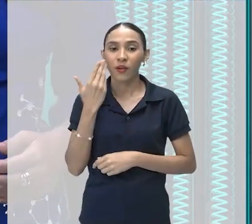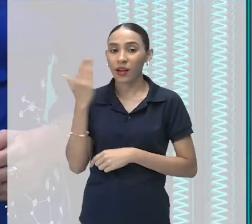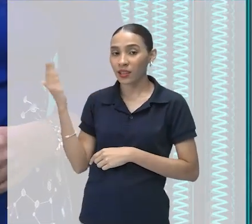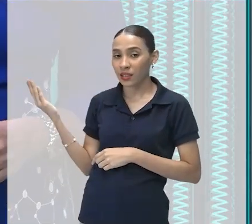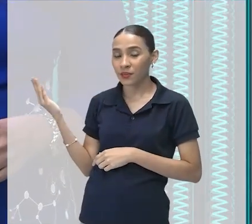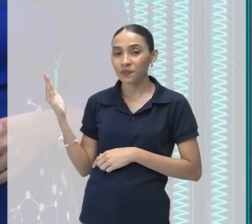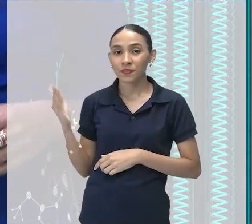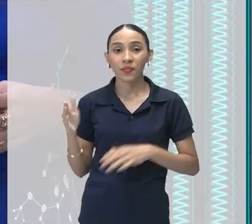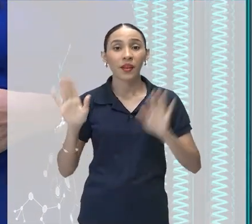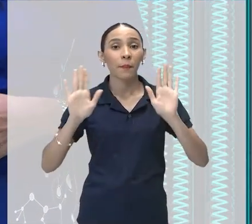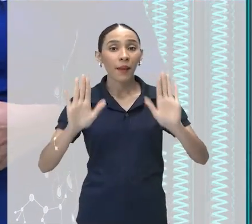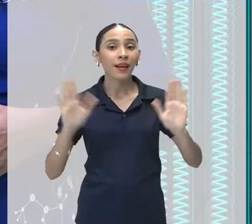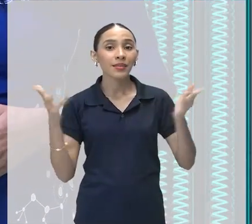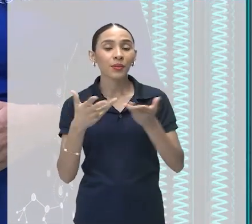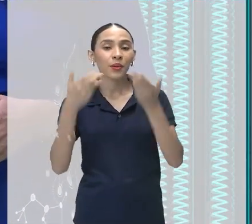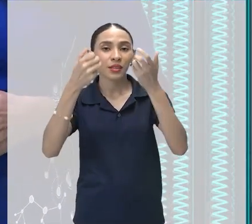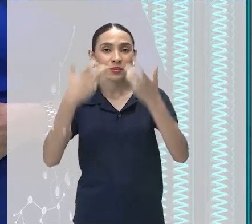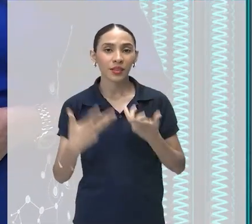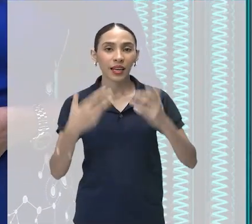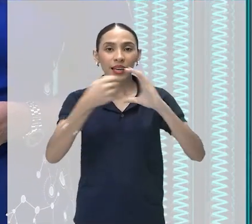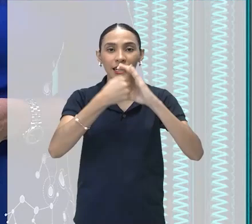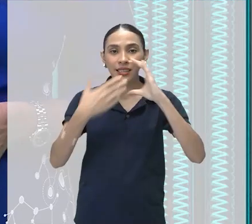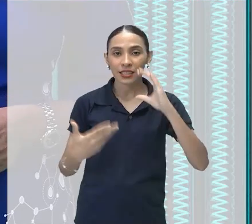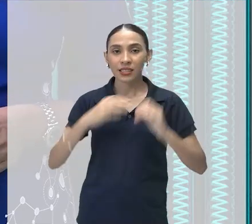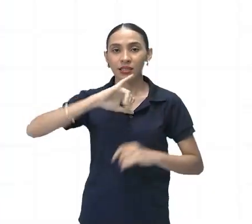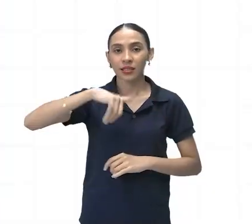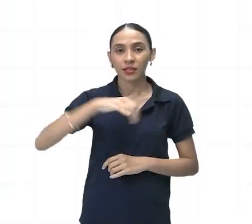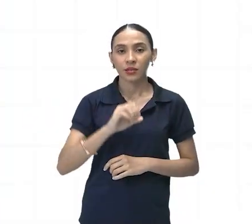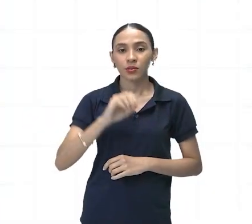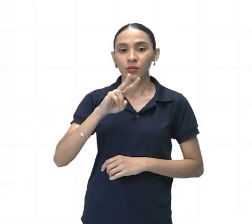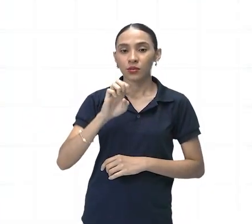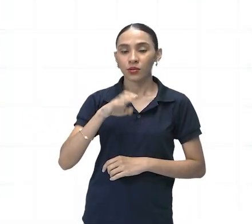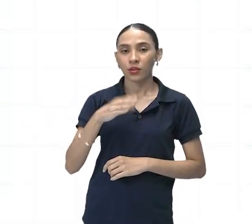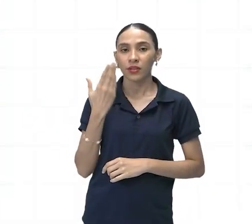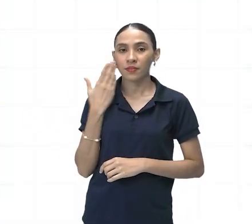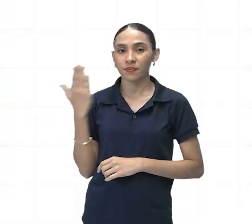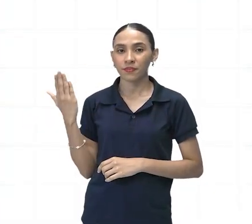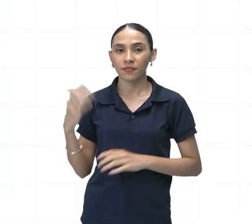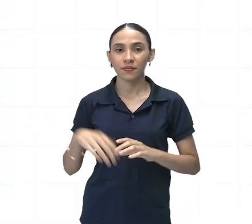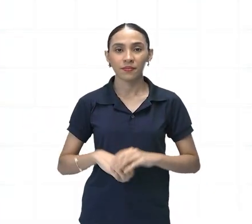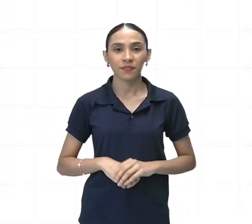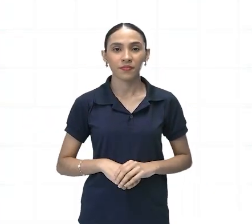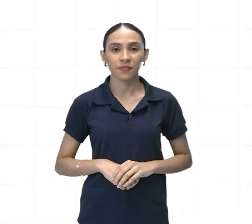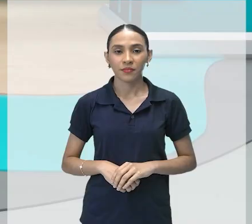E vamos falar sobre agora as características da Jovem Guarda.